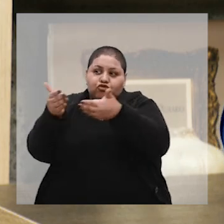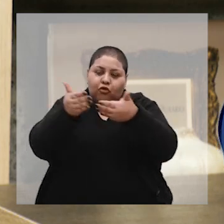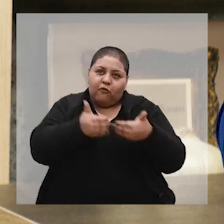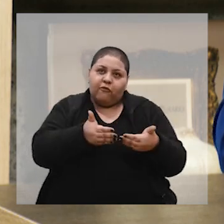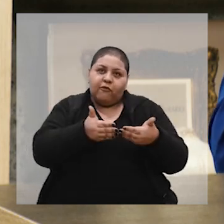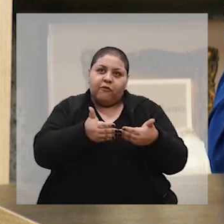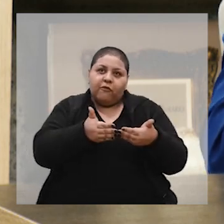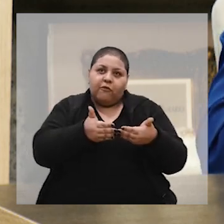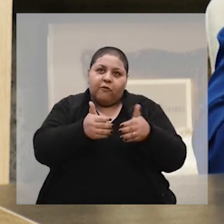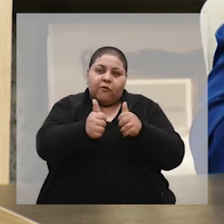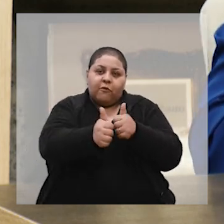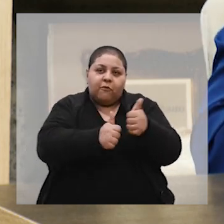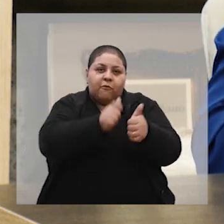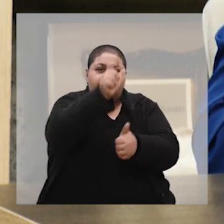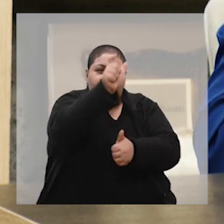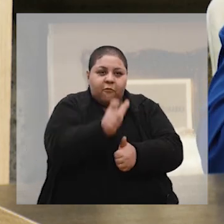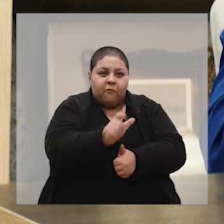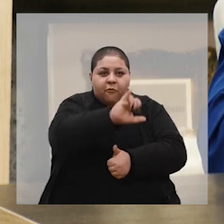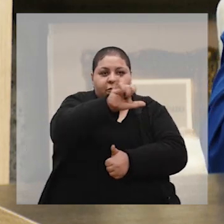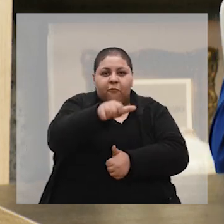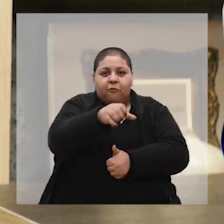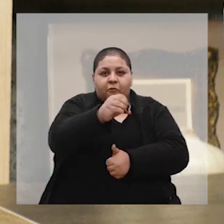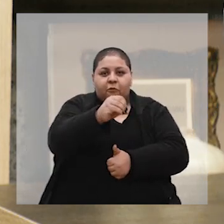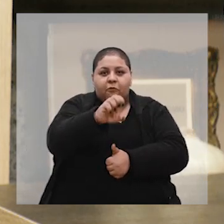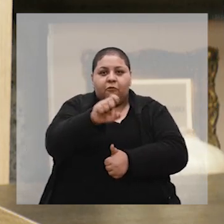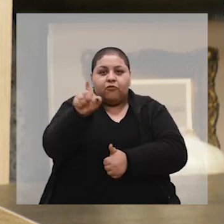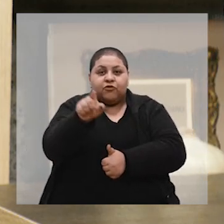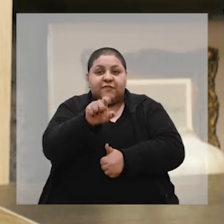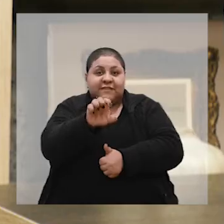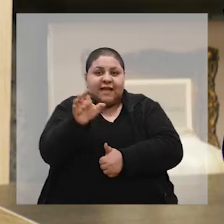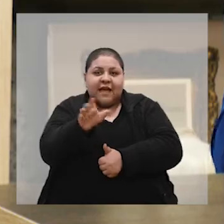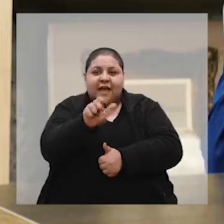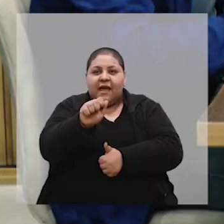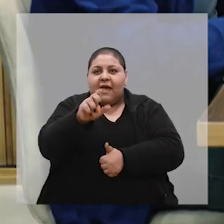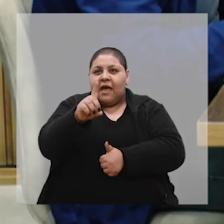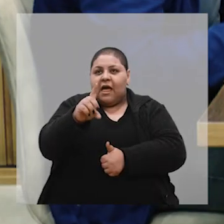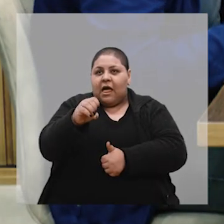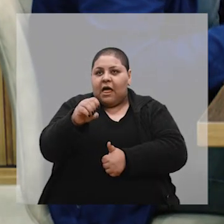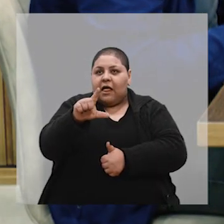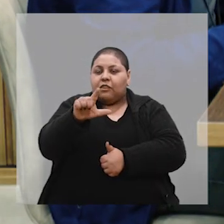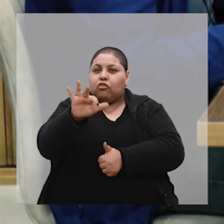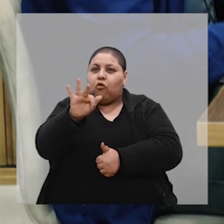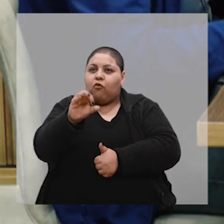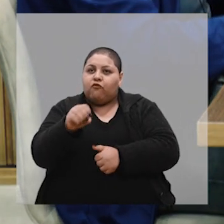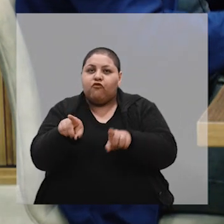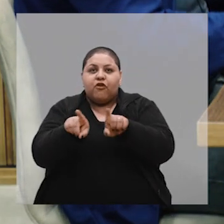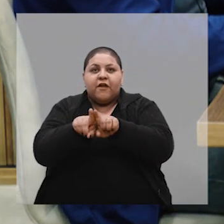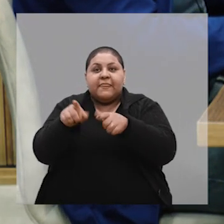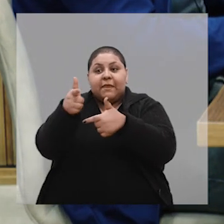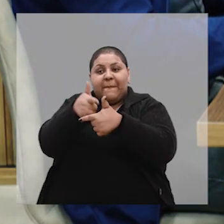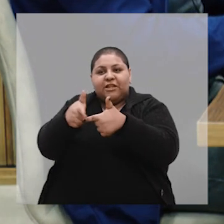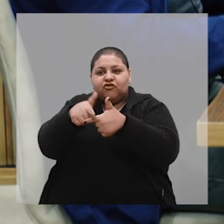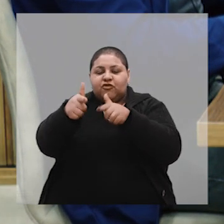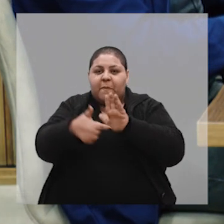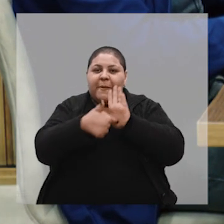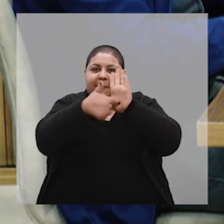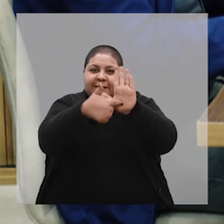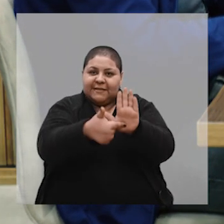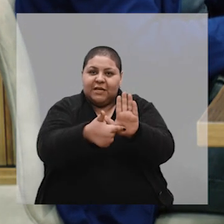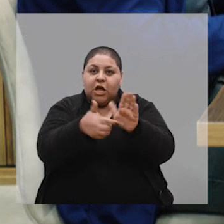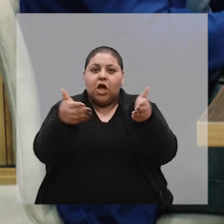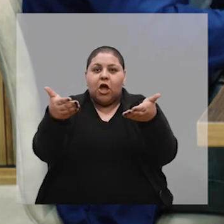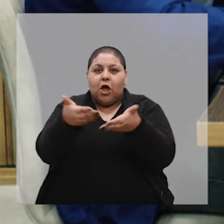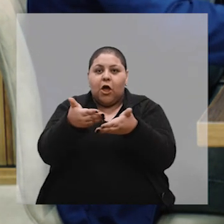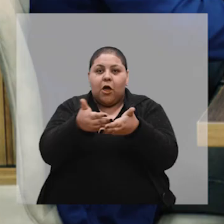nosso convidado, o atleta José Adolfo Tolfo da Silva, o Zé, e está aqui também comigo, dividindo a apresentação